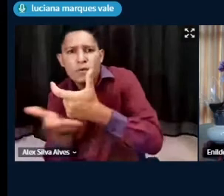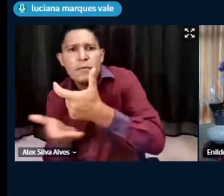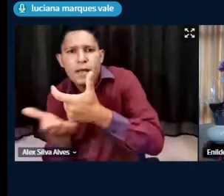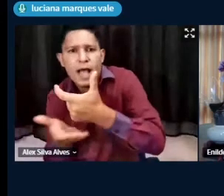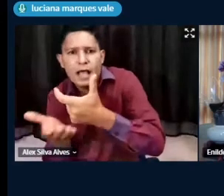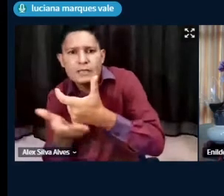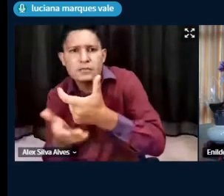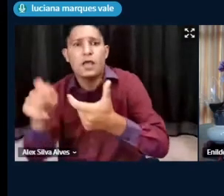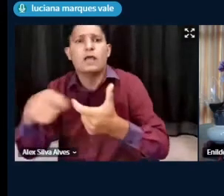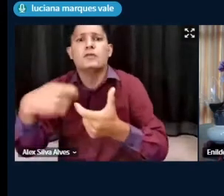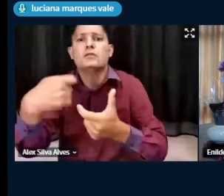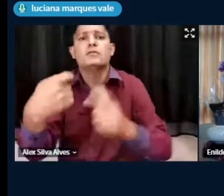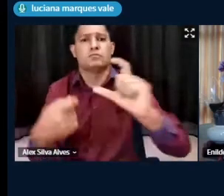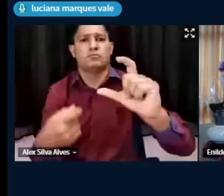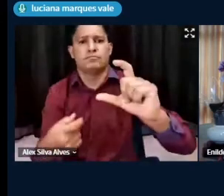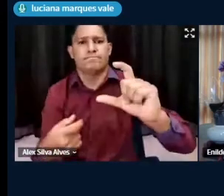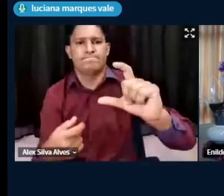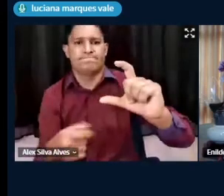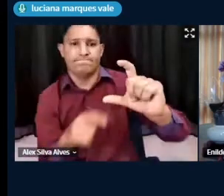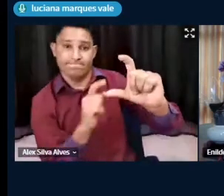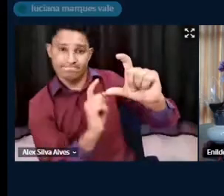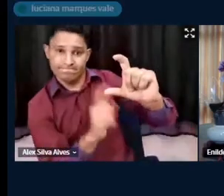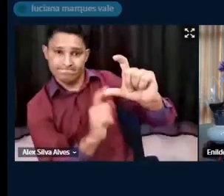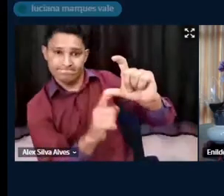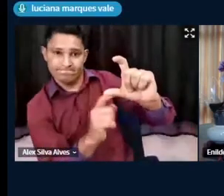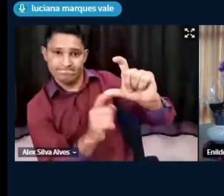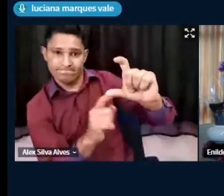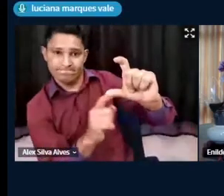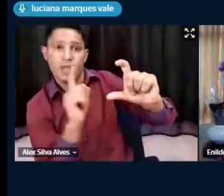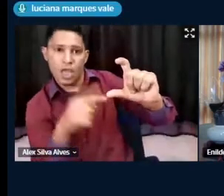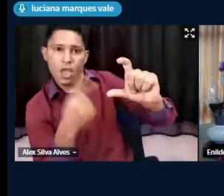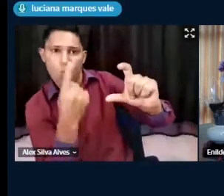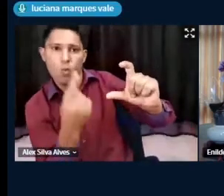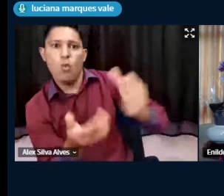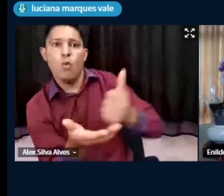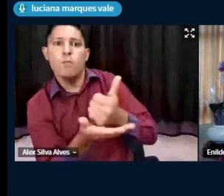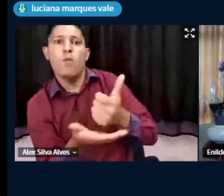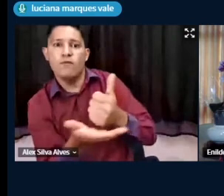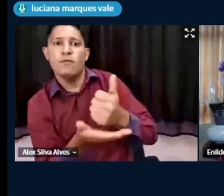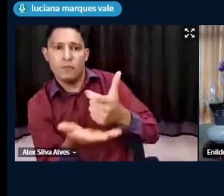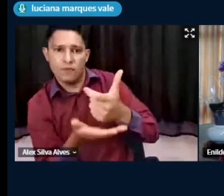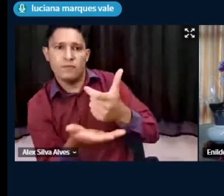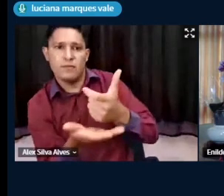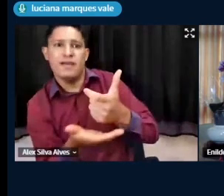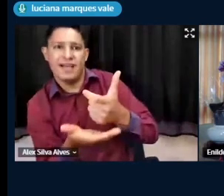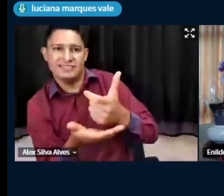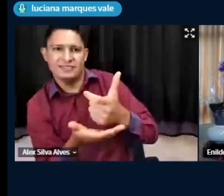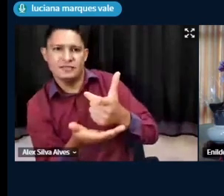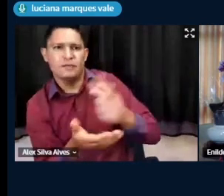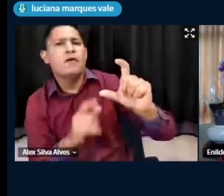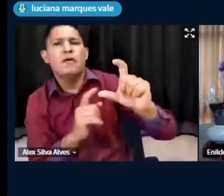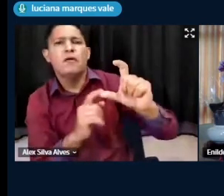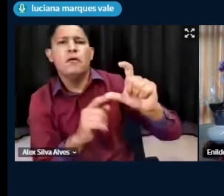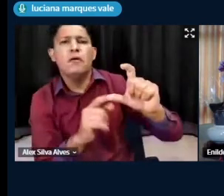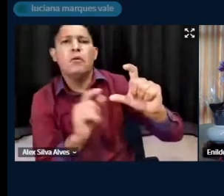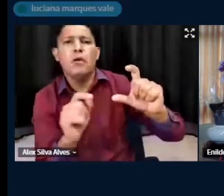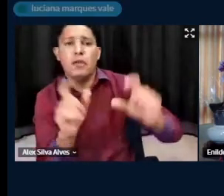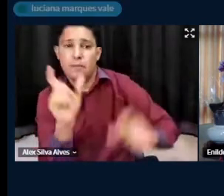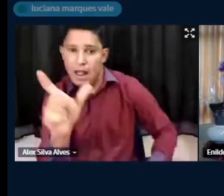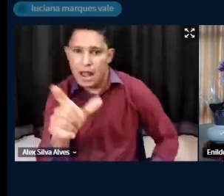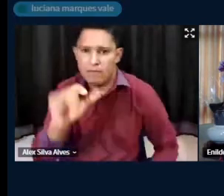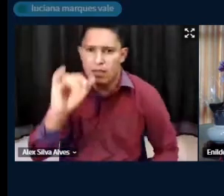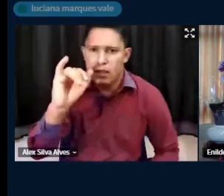eu vou utilizar um outro morfema base, que seria representado por essa configuração de mão.